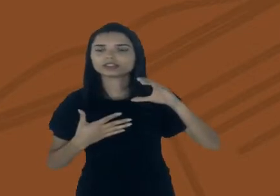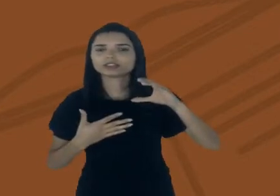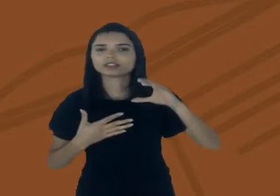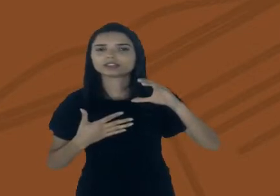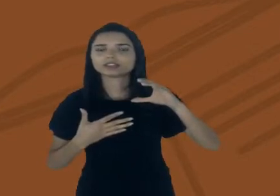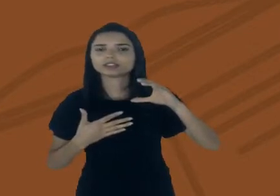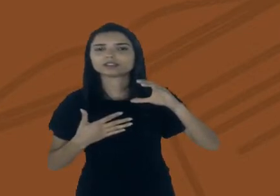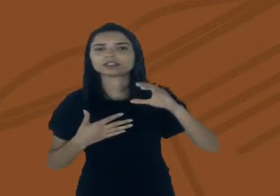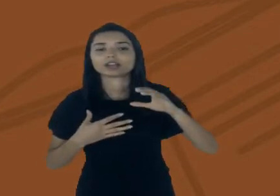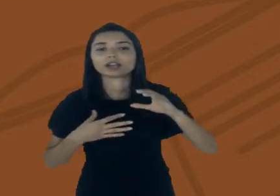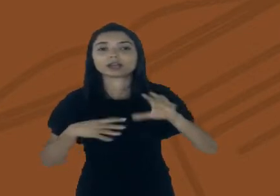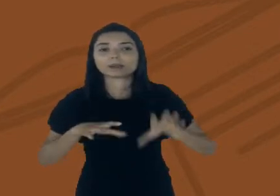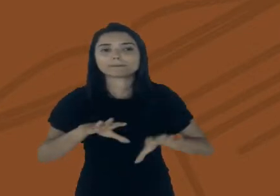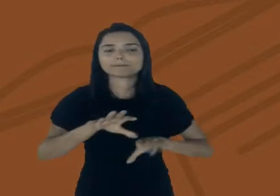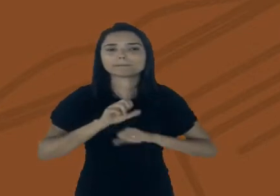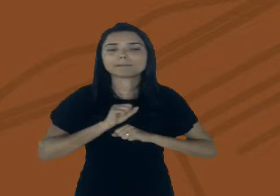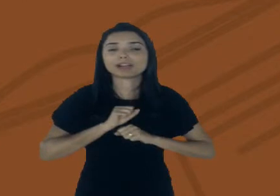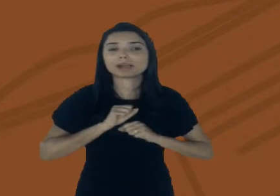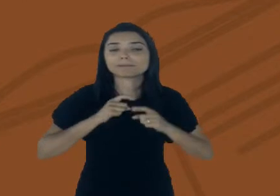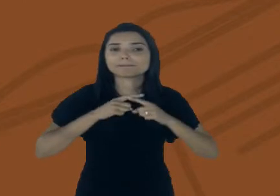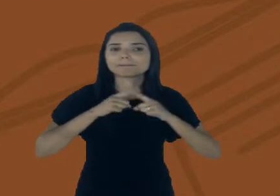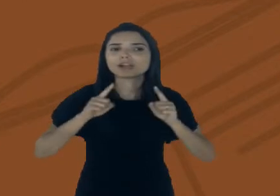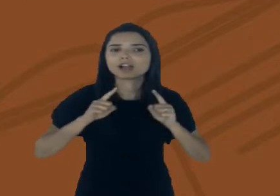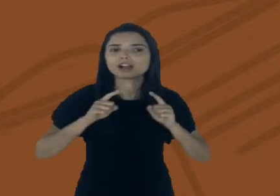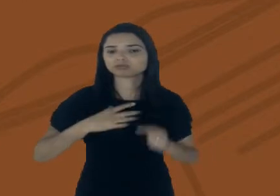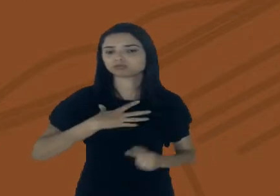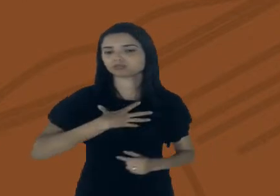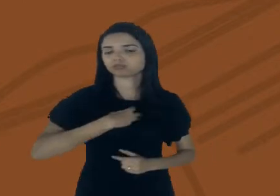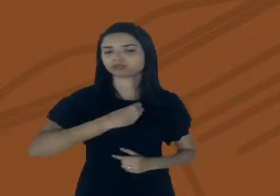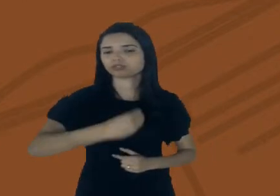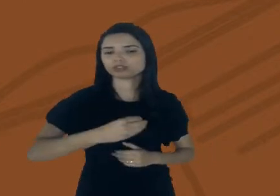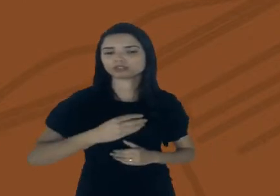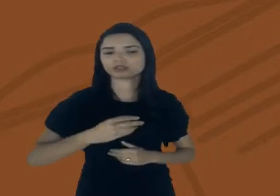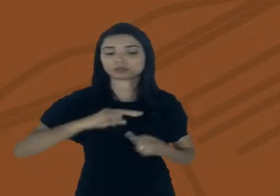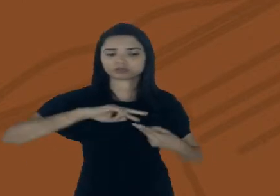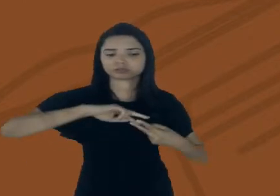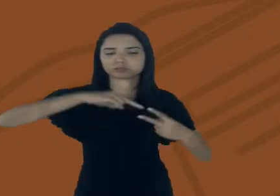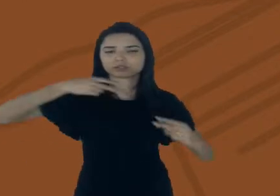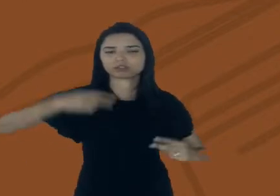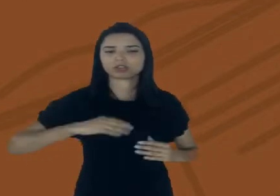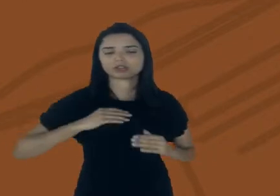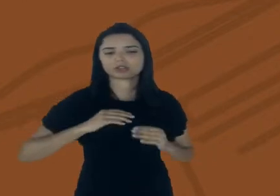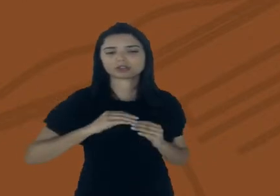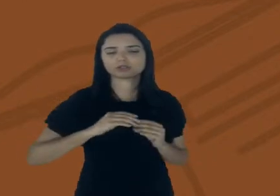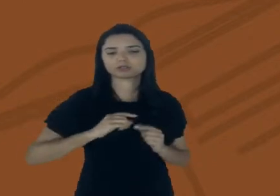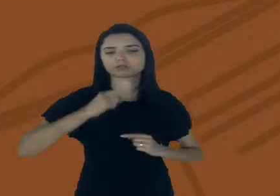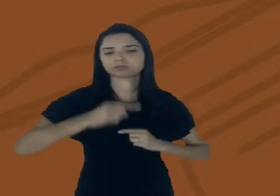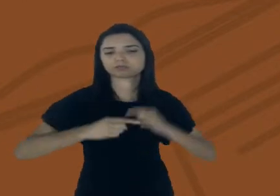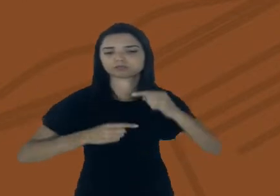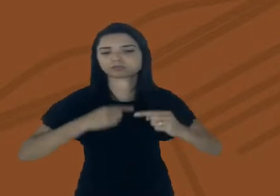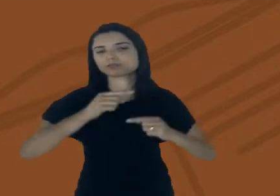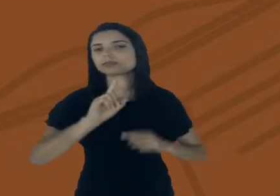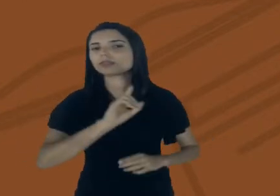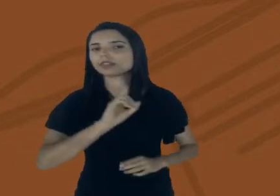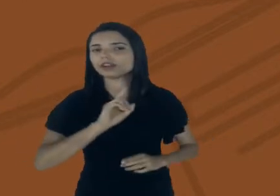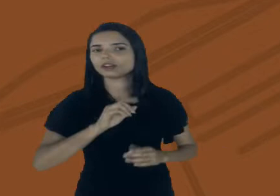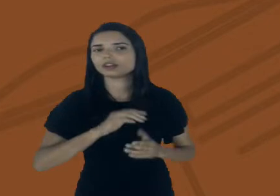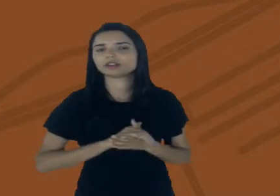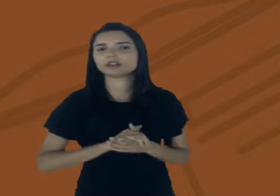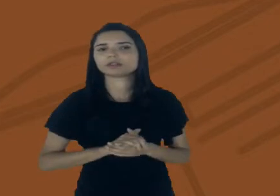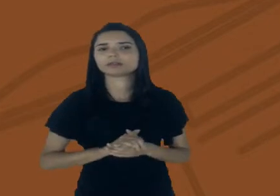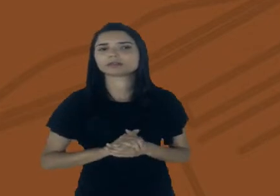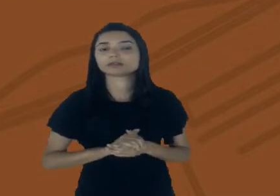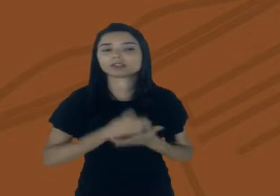não transmissível. Então, diabetes não é uma doença transmissível, tá certo? Nesse caso aqui da diabetes tipo 1, ela é de